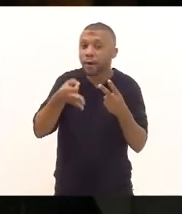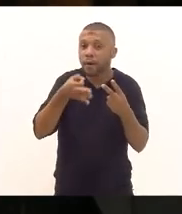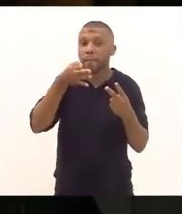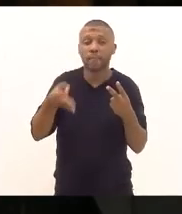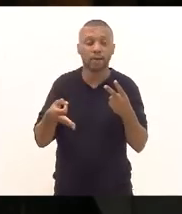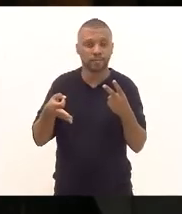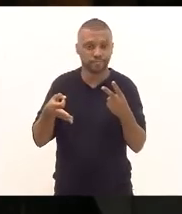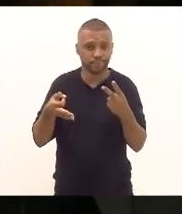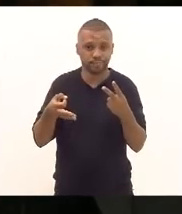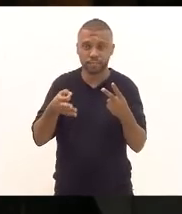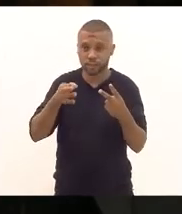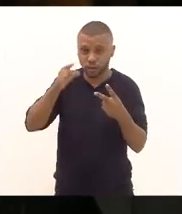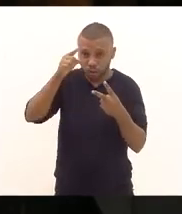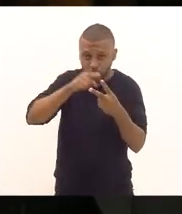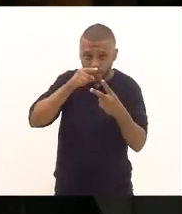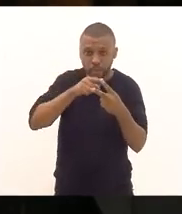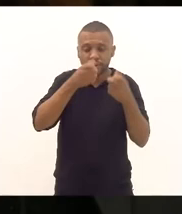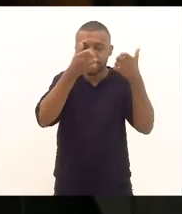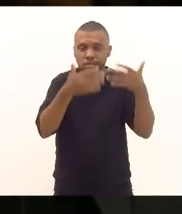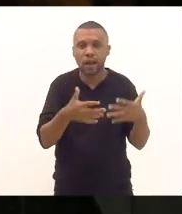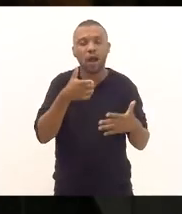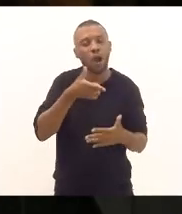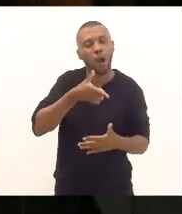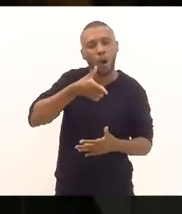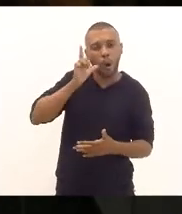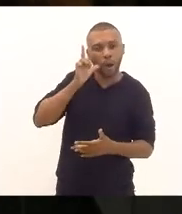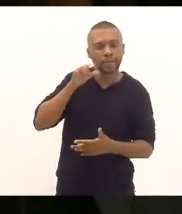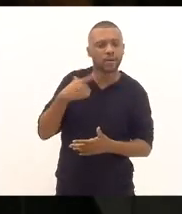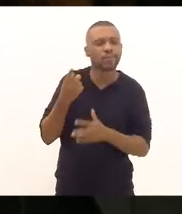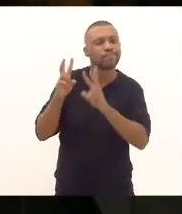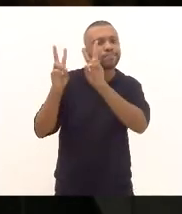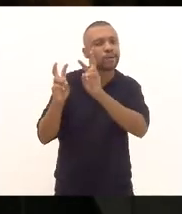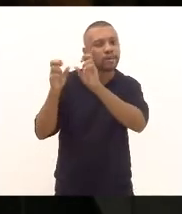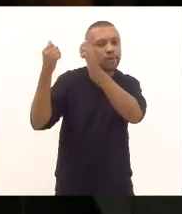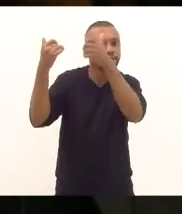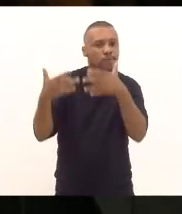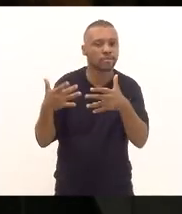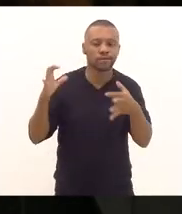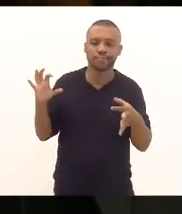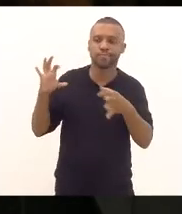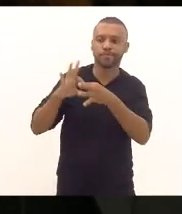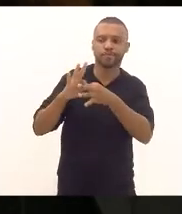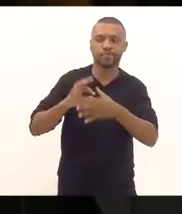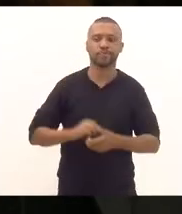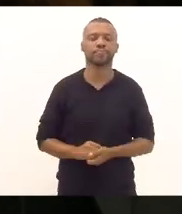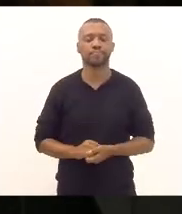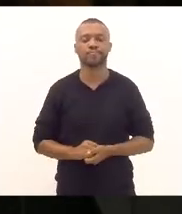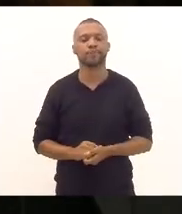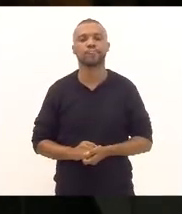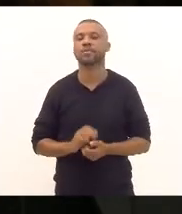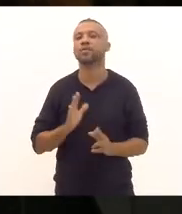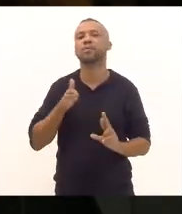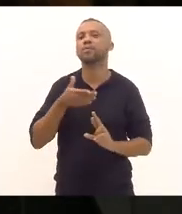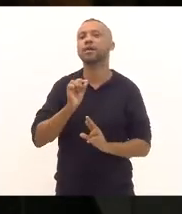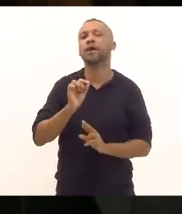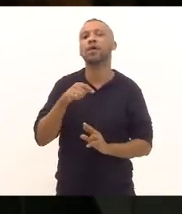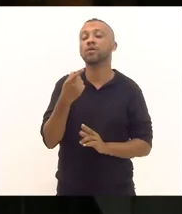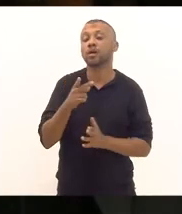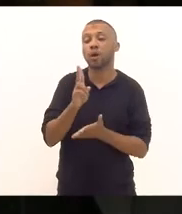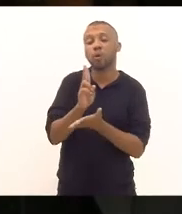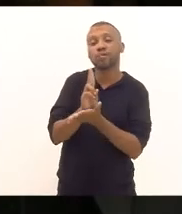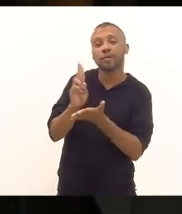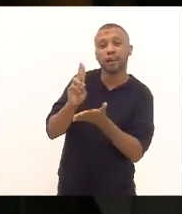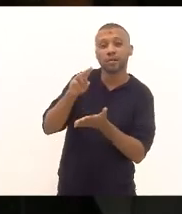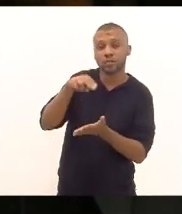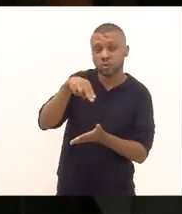sendo o primeiro deles peixe que ontem de passagem mencionei e eu me refiro a nossa Universidade Estadual